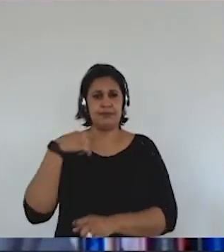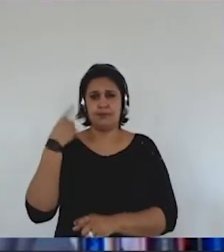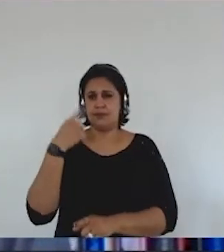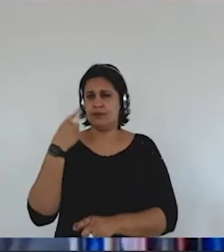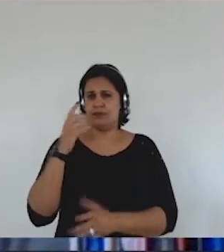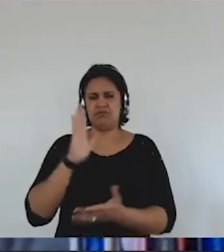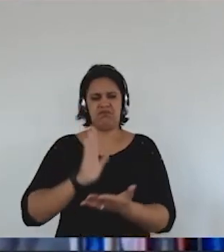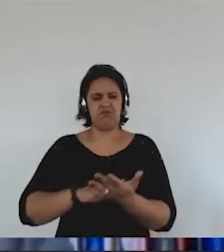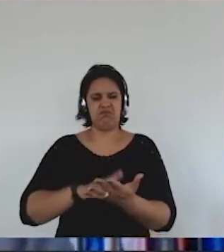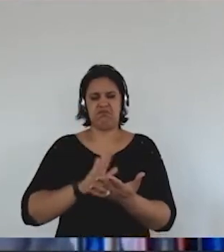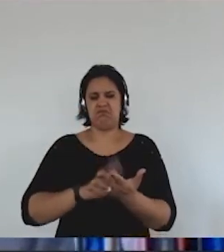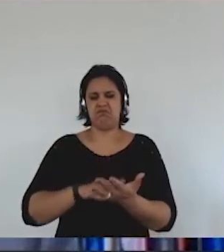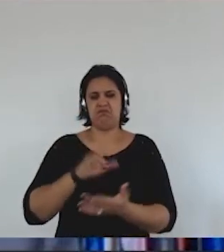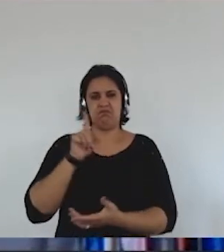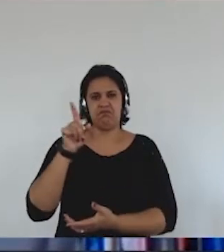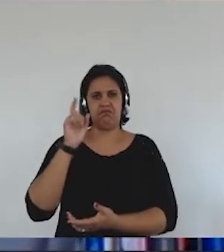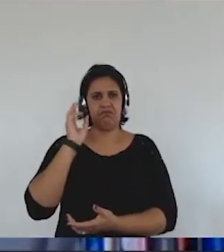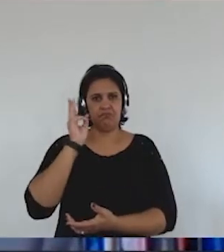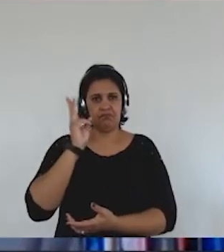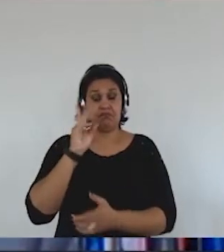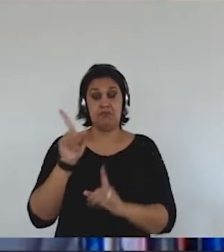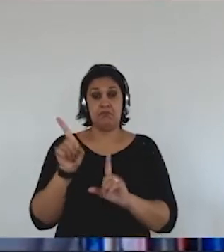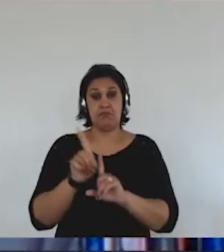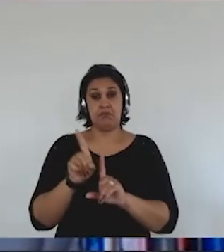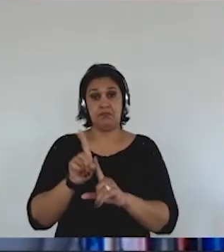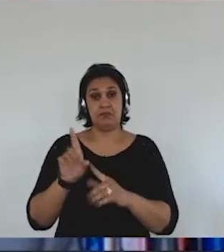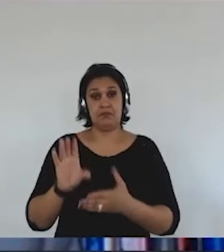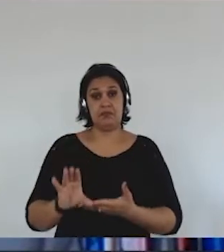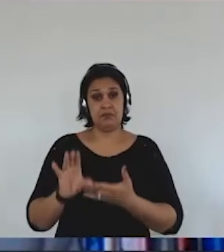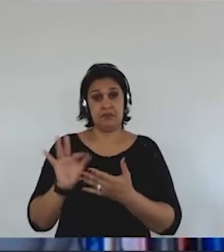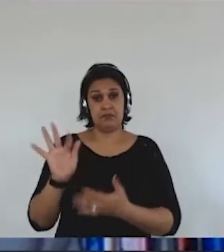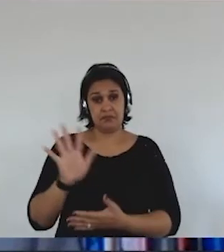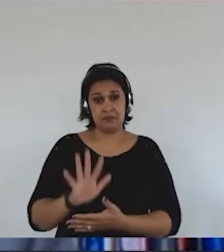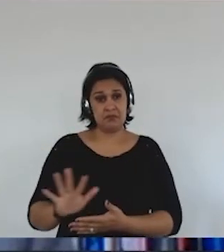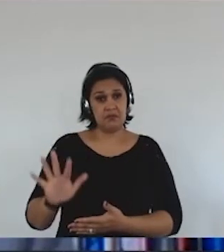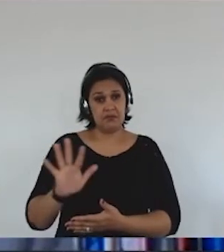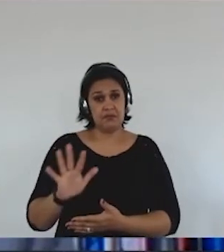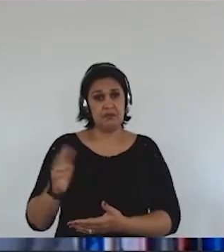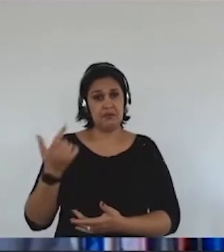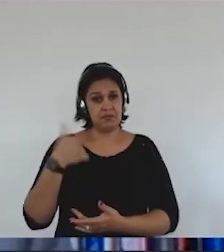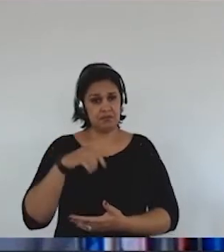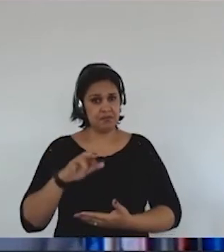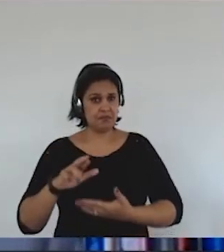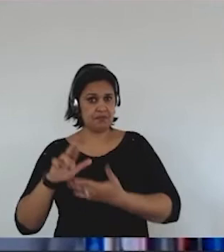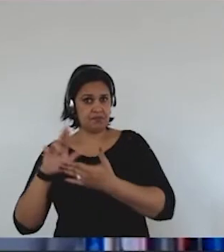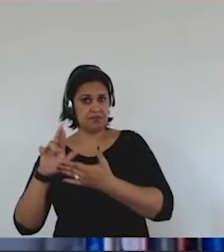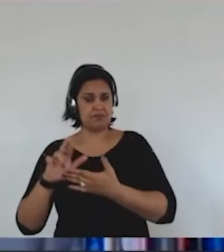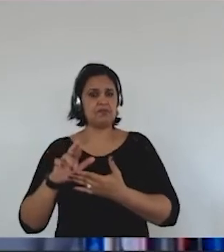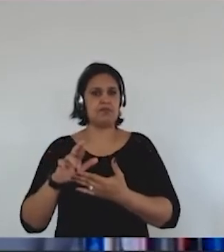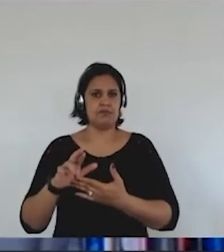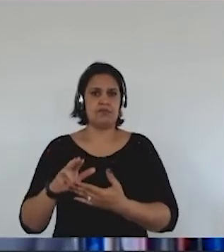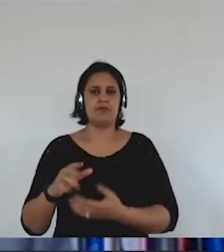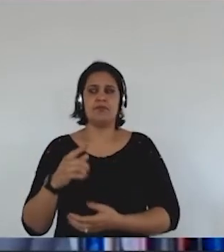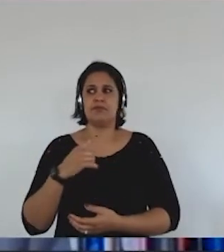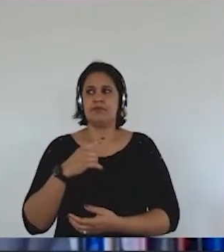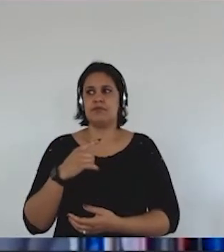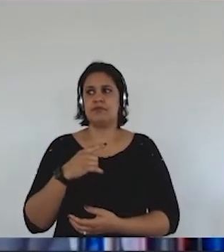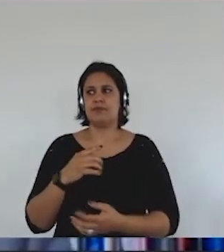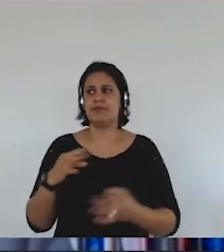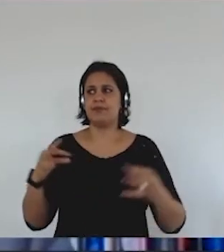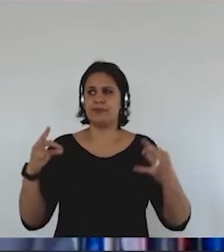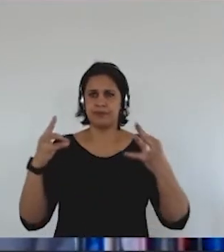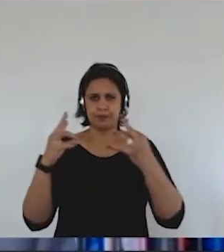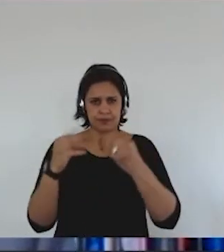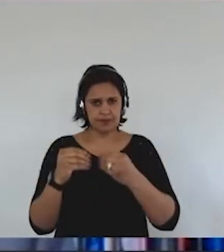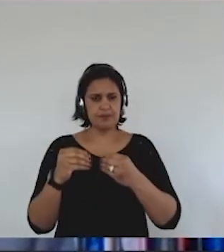é um conselheiro federal que muito bem nos representa no Conselho, representa a todos, embora seja conselheiro